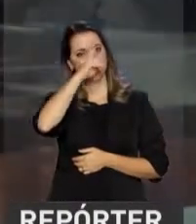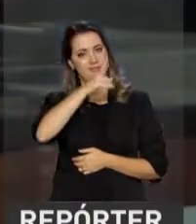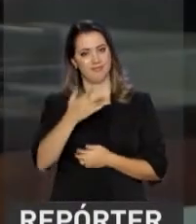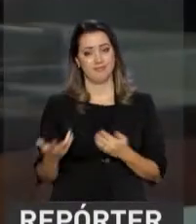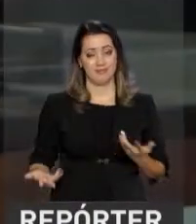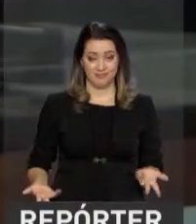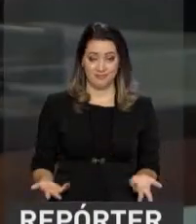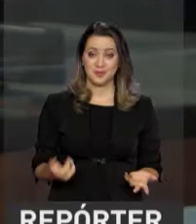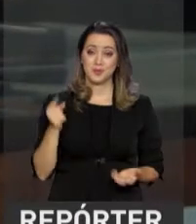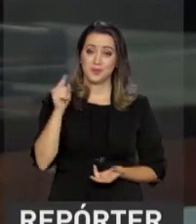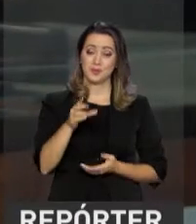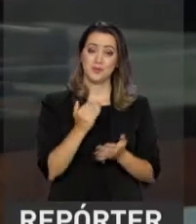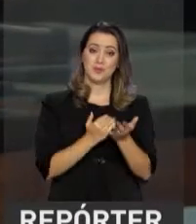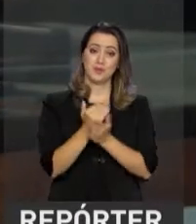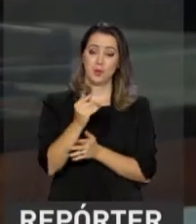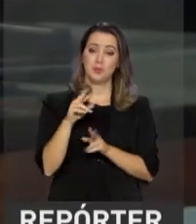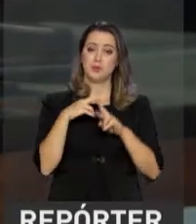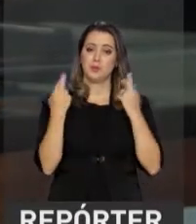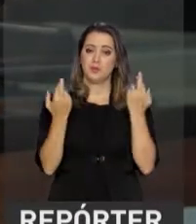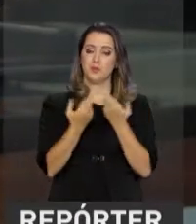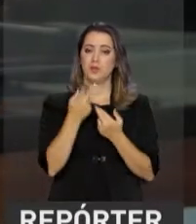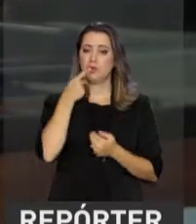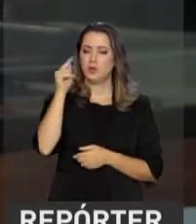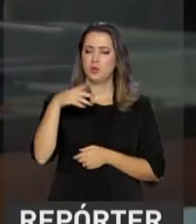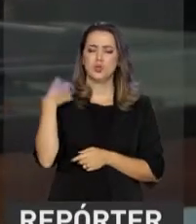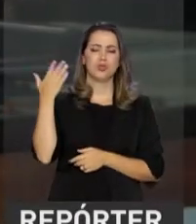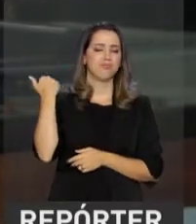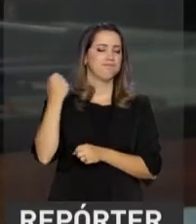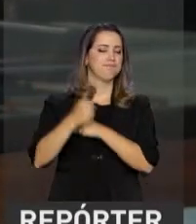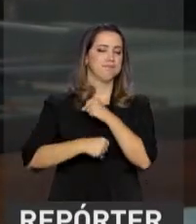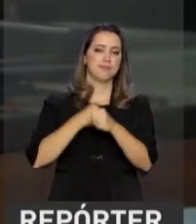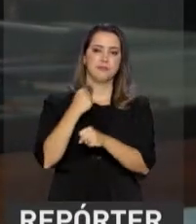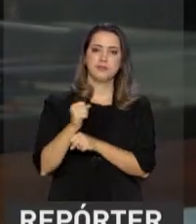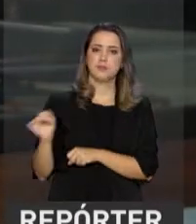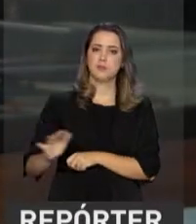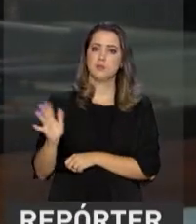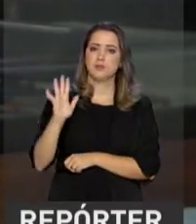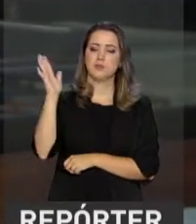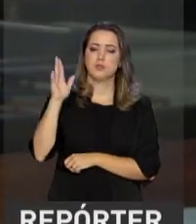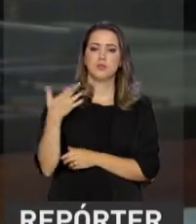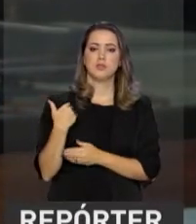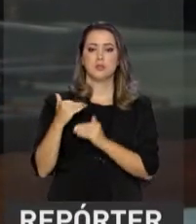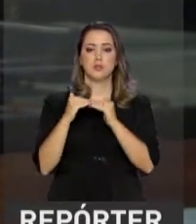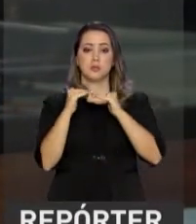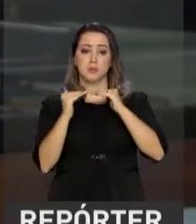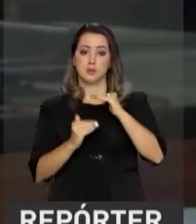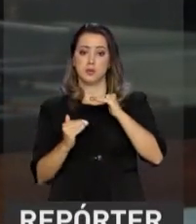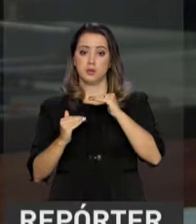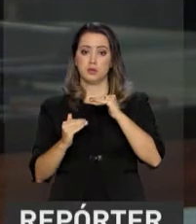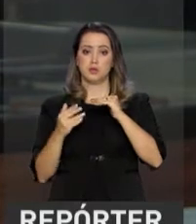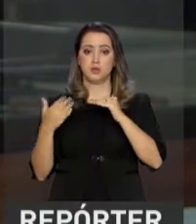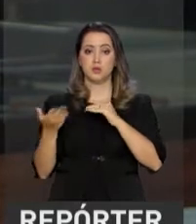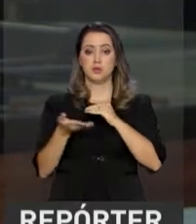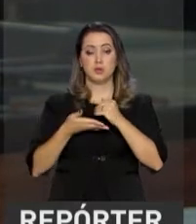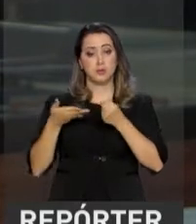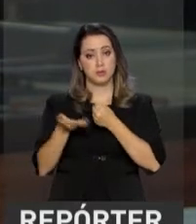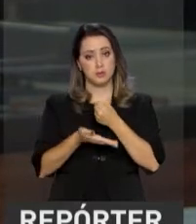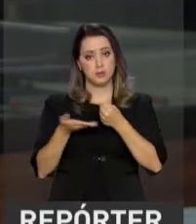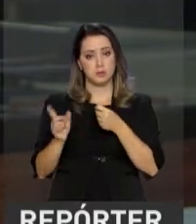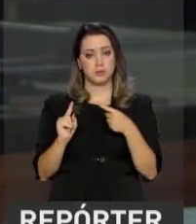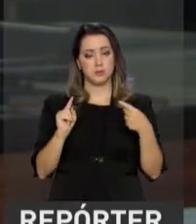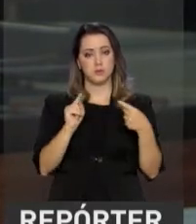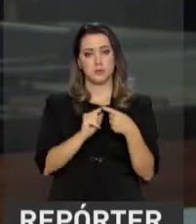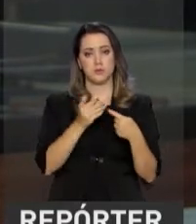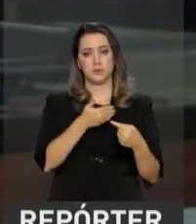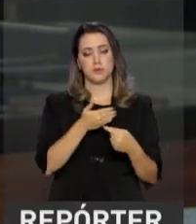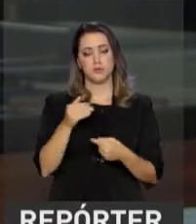reunião, o presidente Michel Temer afirmou que há anos o resultado da inflação não fica abaixo do piso da meta